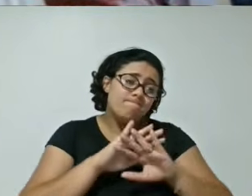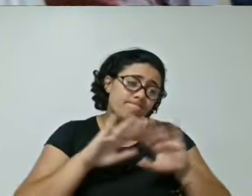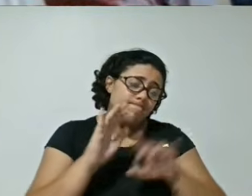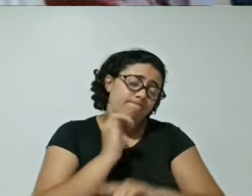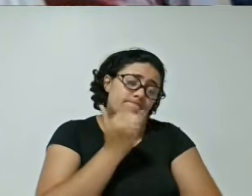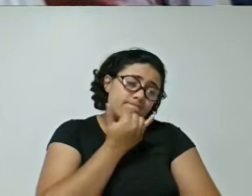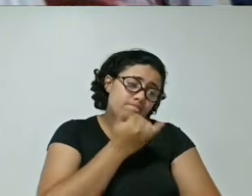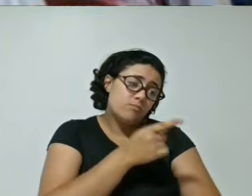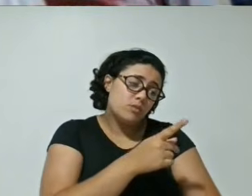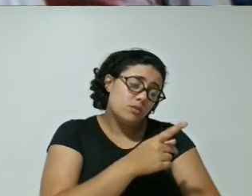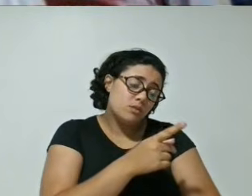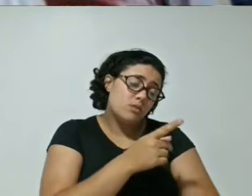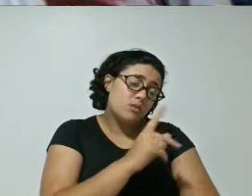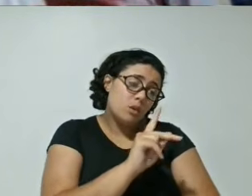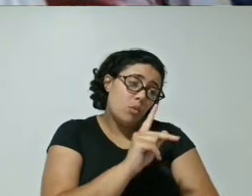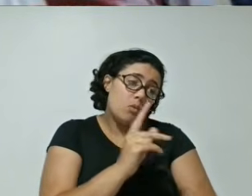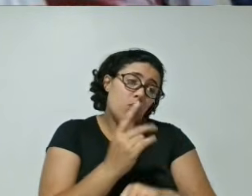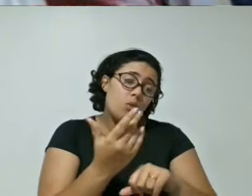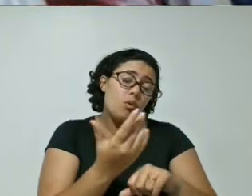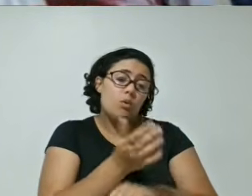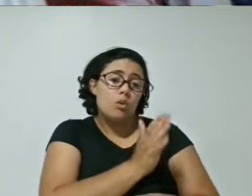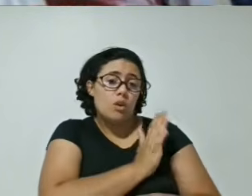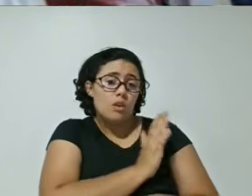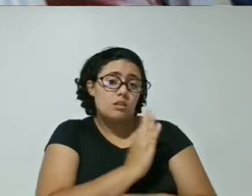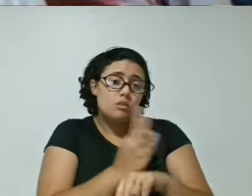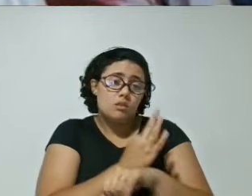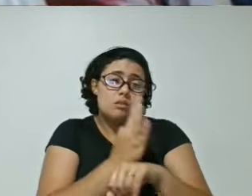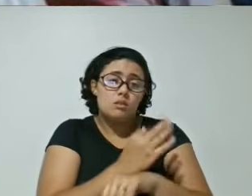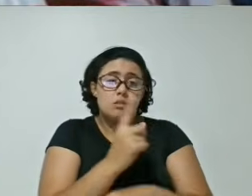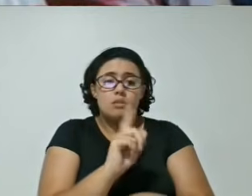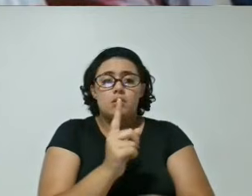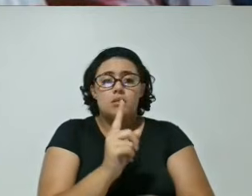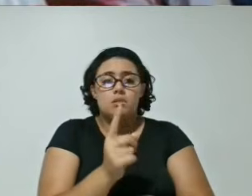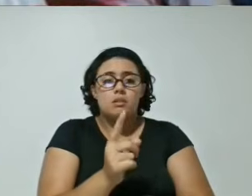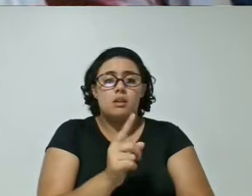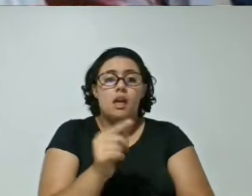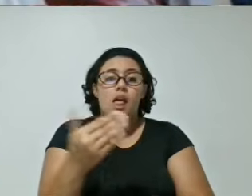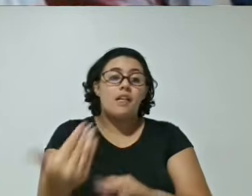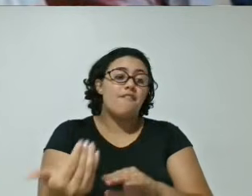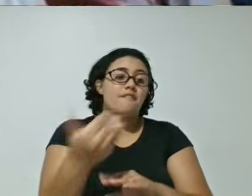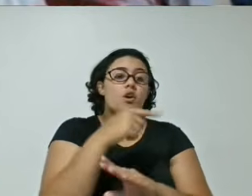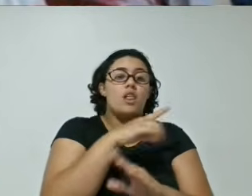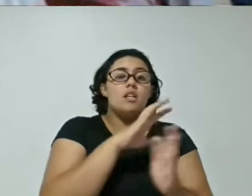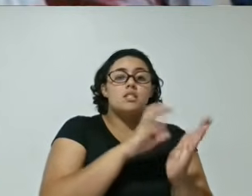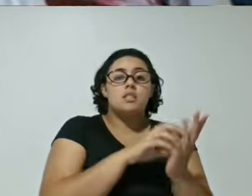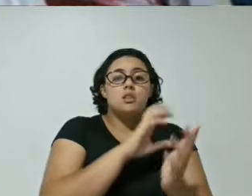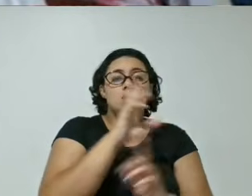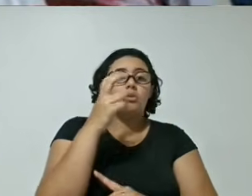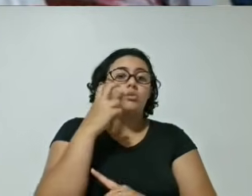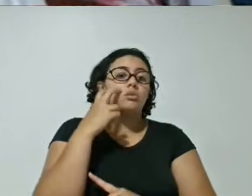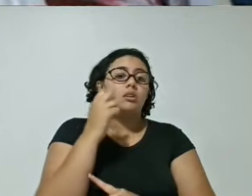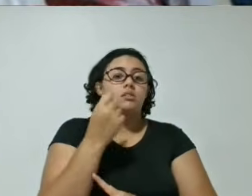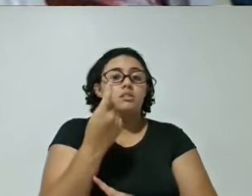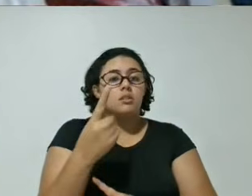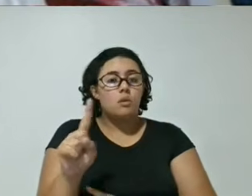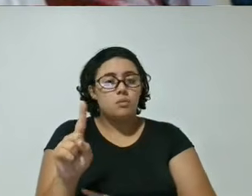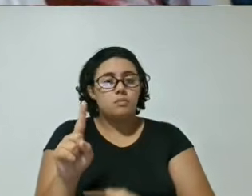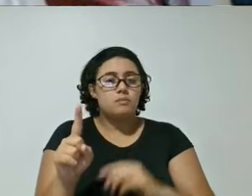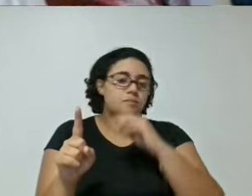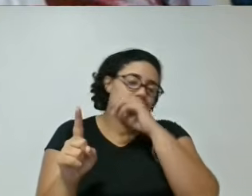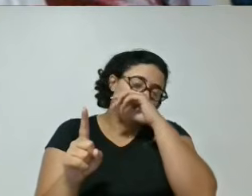aguentar. Ela, então, muito chateada com essa notícia, foi para o Centro Cultural São Bernardo. Quando chegou no Centro Cultural São Bernardo,